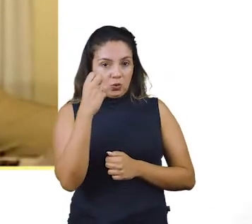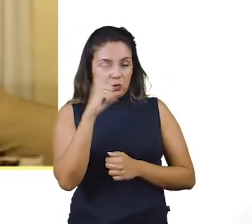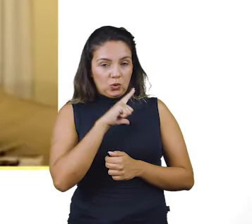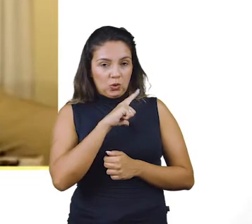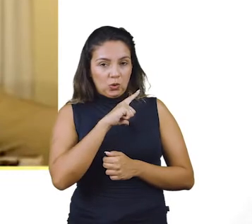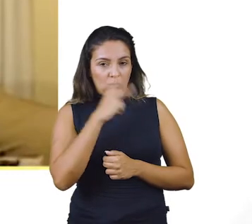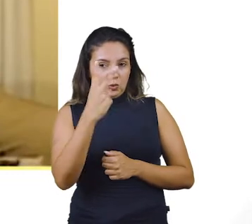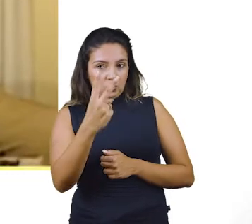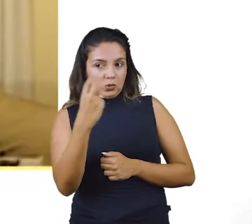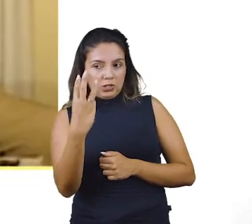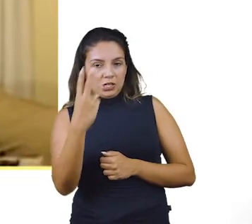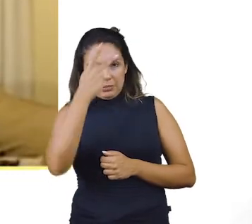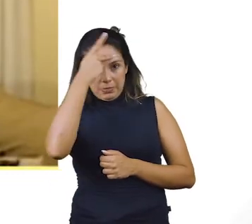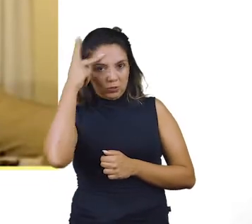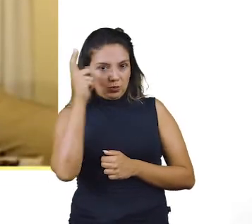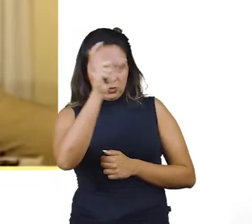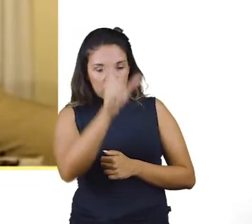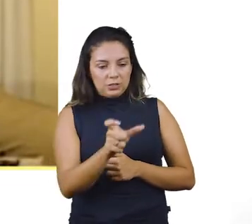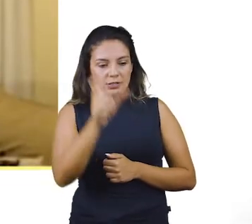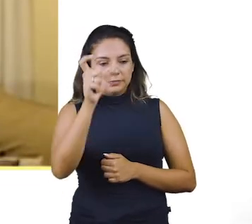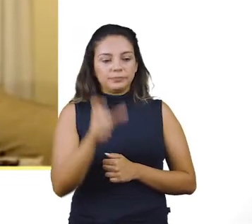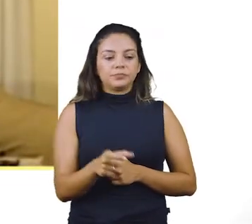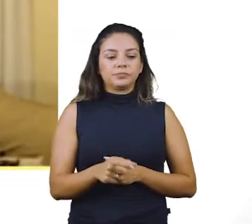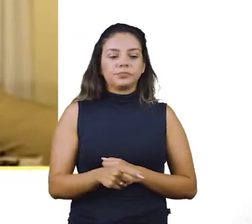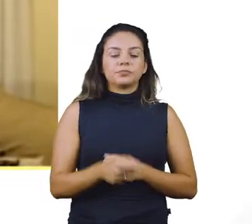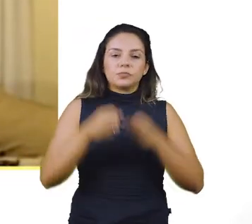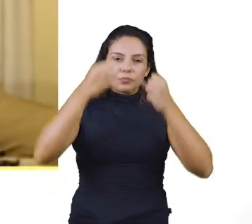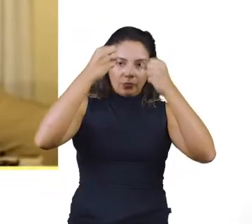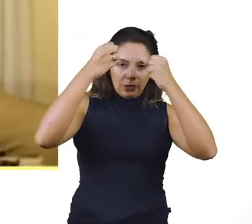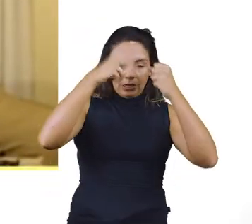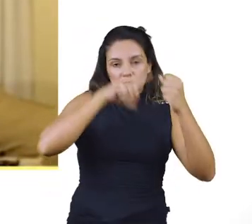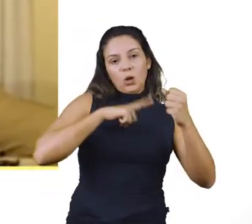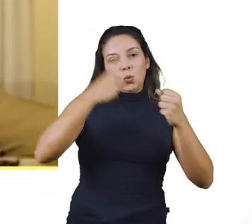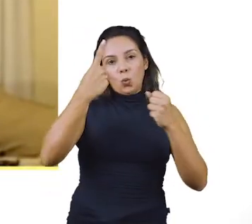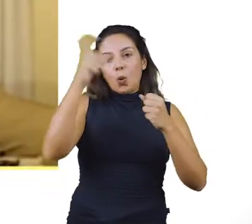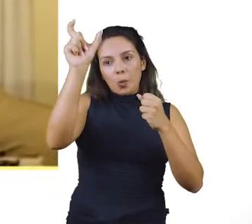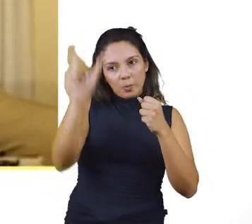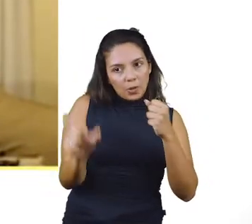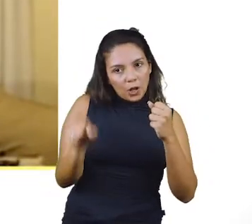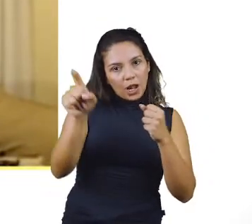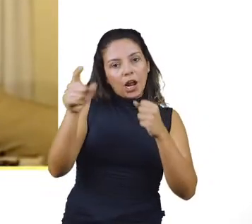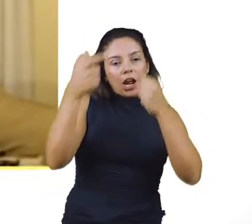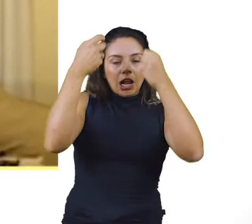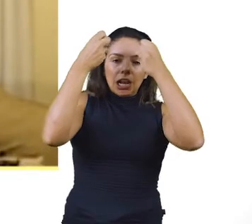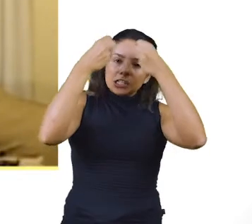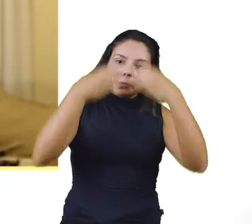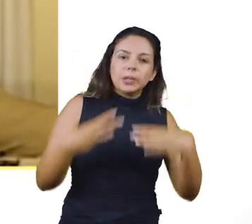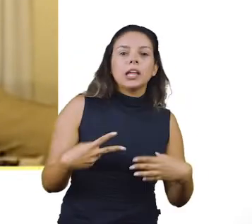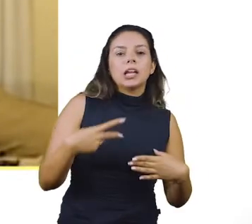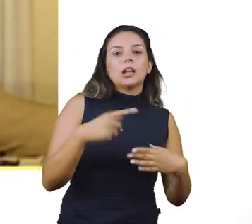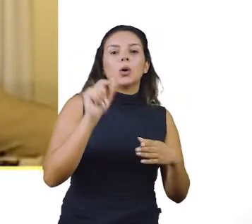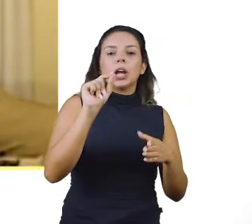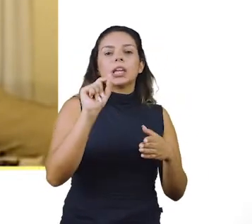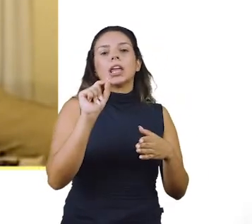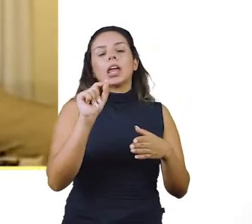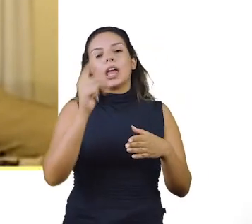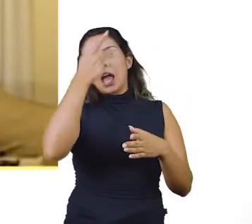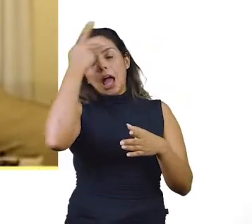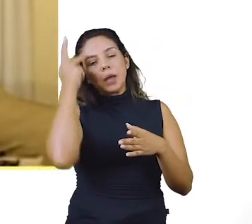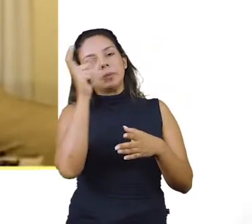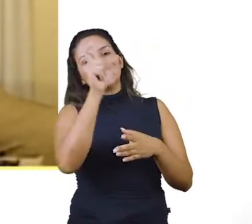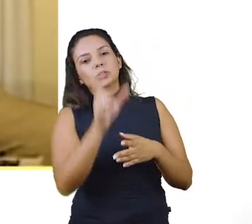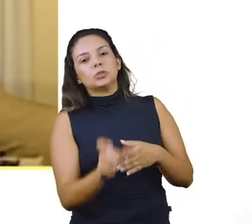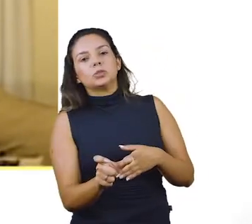livro. Primeiro com a doutora Pan, que vai explicar o que é o vírus e como ele age dentro do nosso corpo. Depois a D, que é